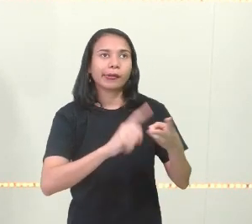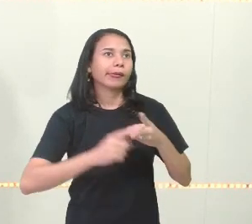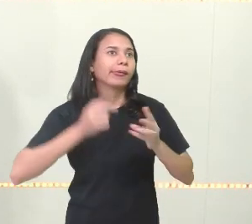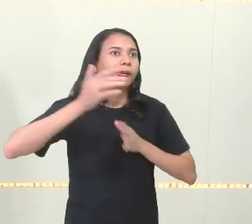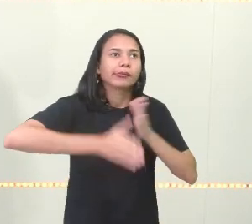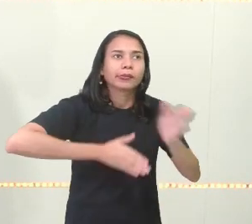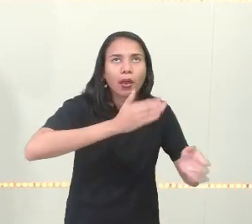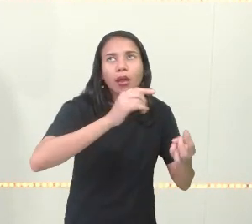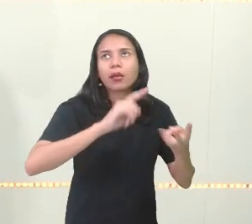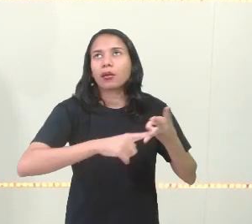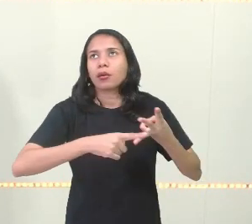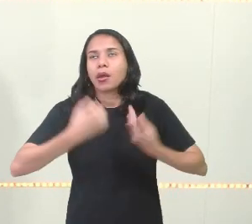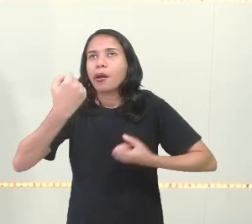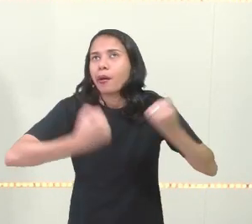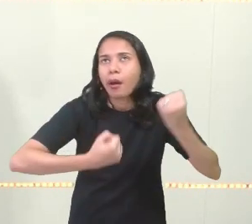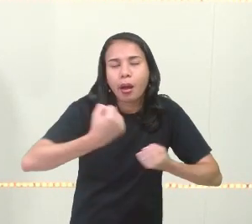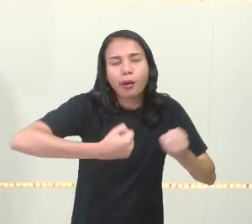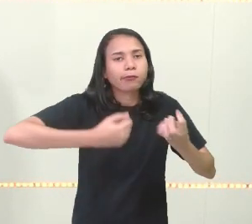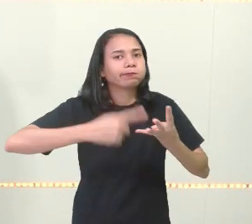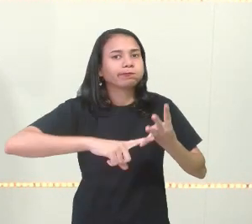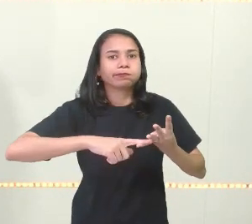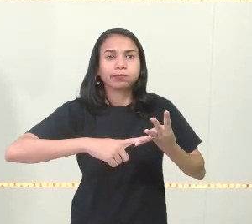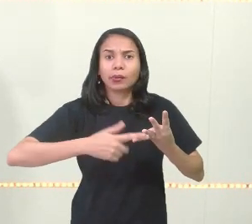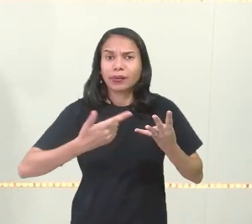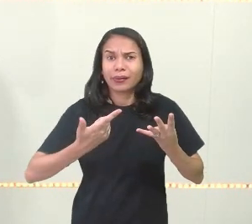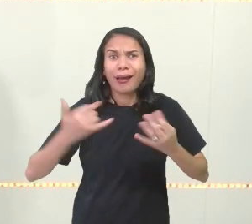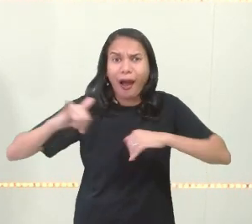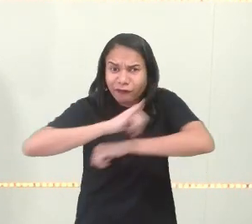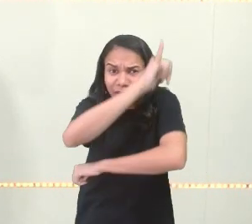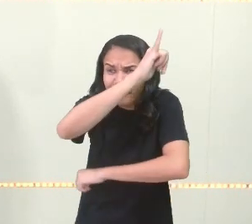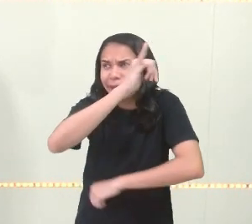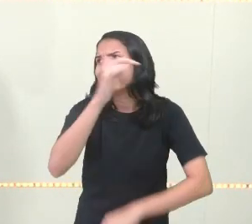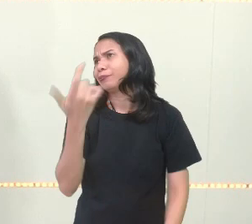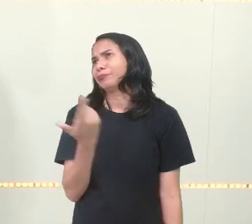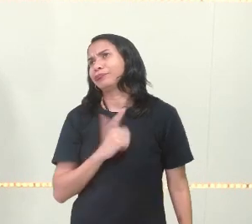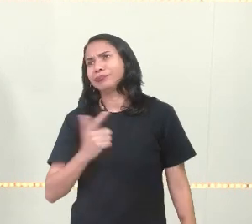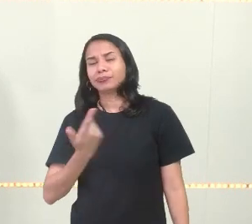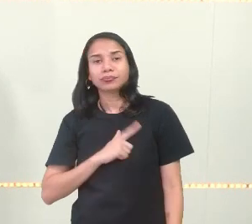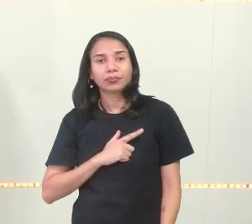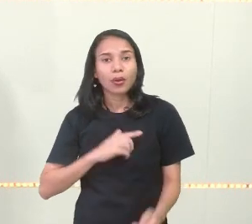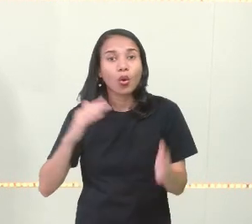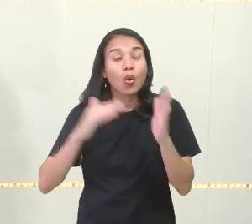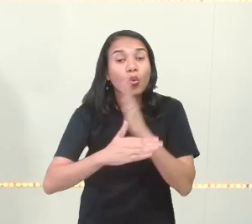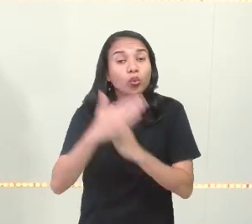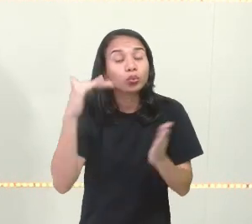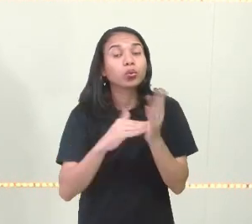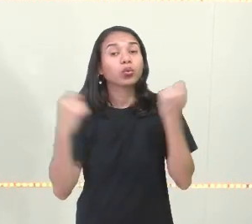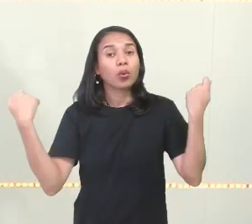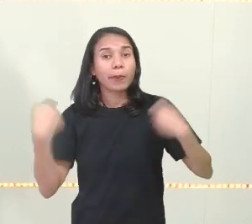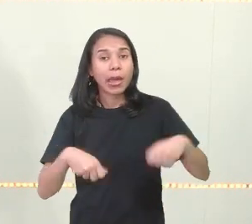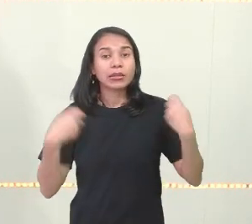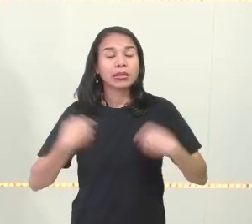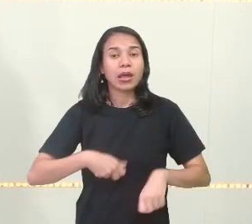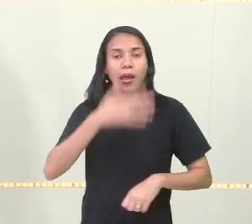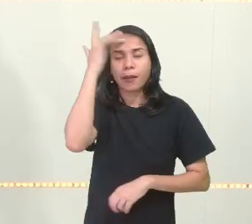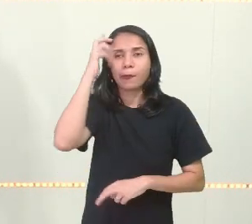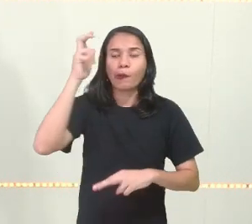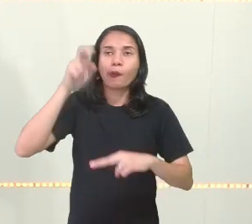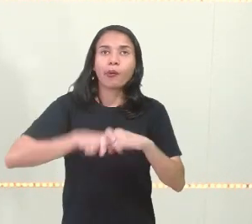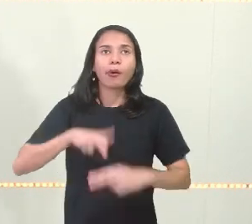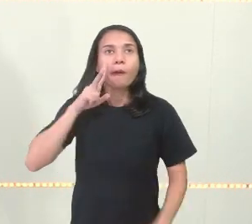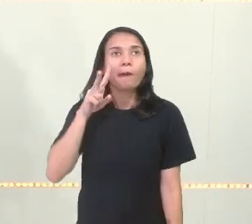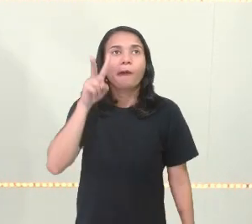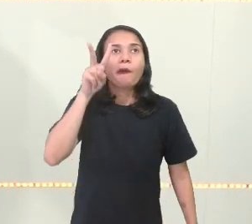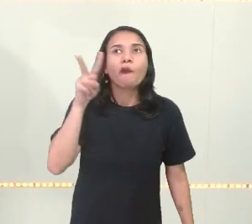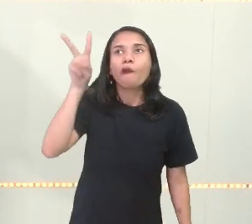nada desses meios de transporte que nós temos aqui, muito menos avião. Então, tudo dependia muito da visão do artista.